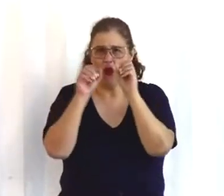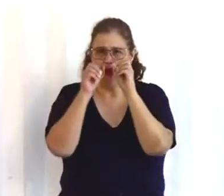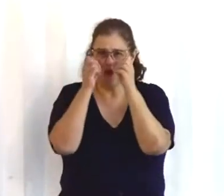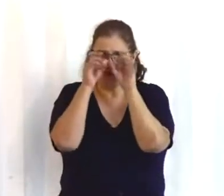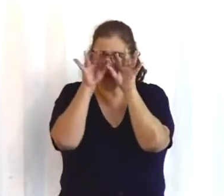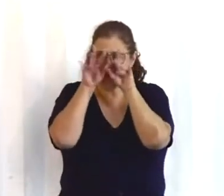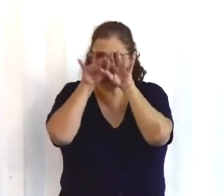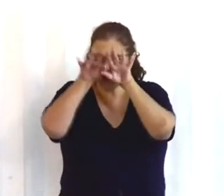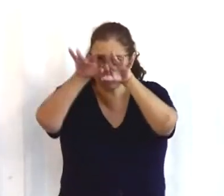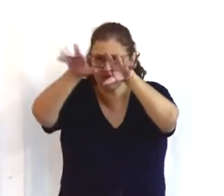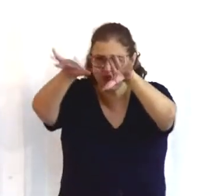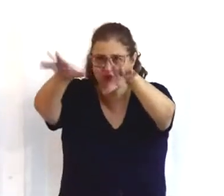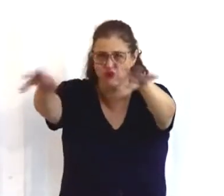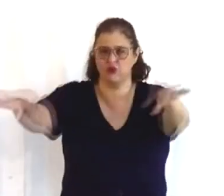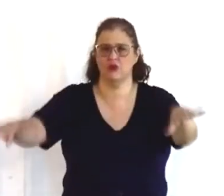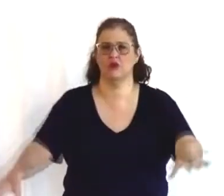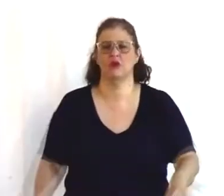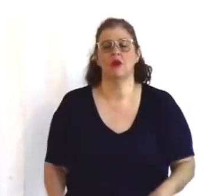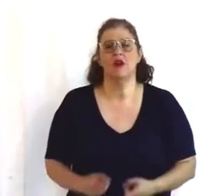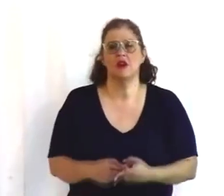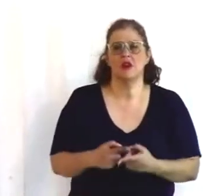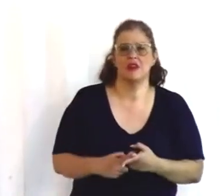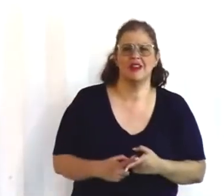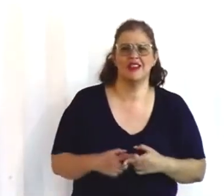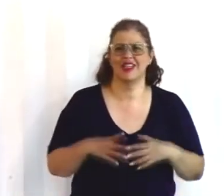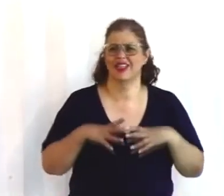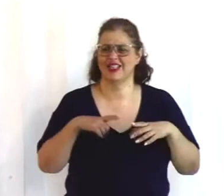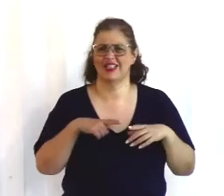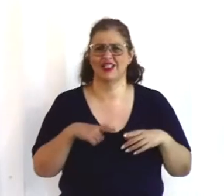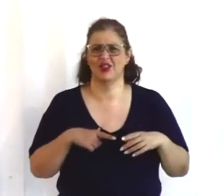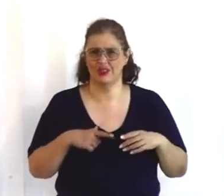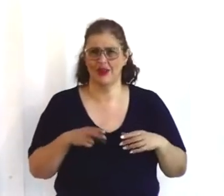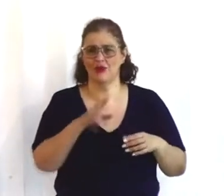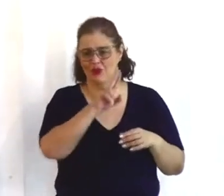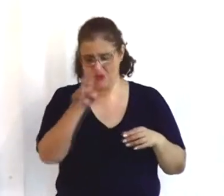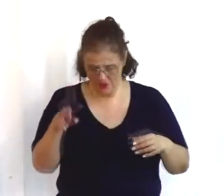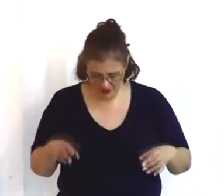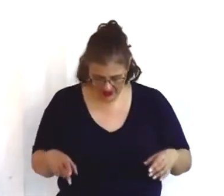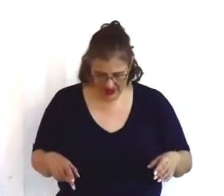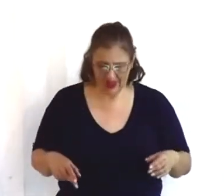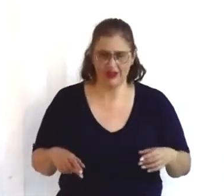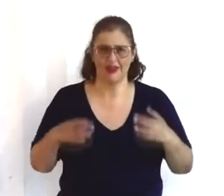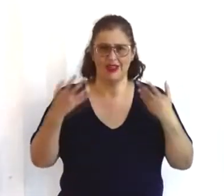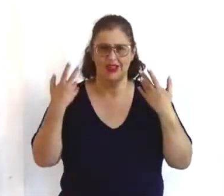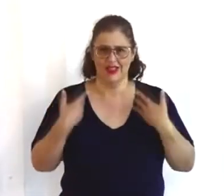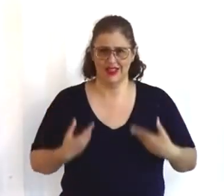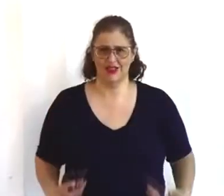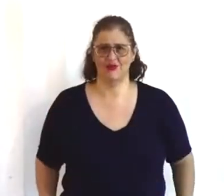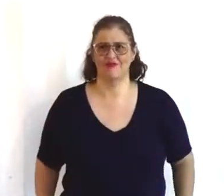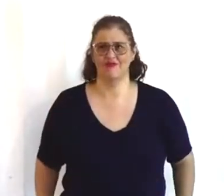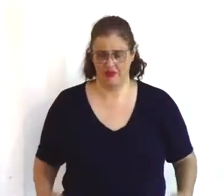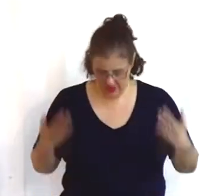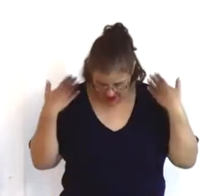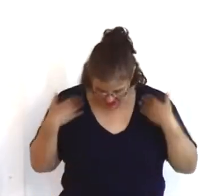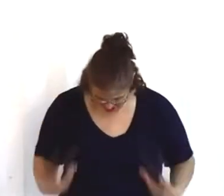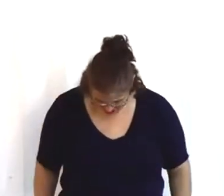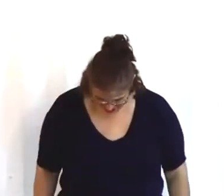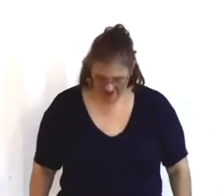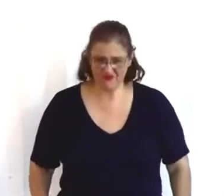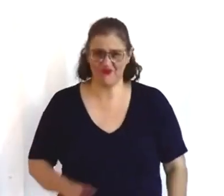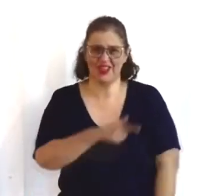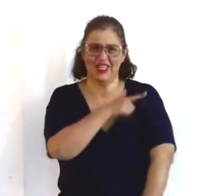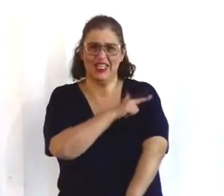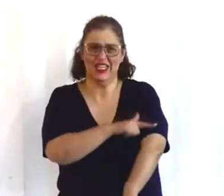diademas. Tem um nome escrito que ninguém conhece, senão ele mesmo. Está vestido com um manto tinto de